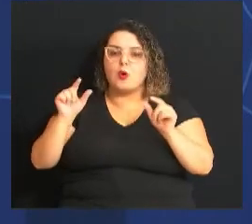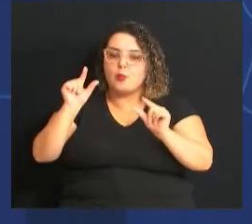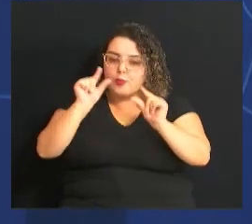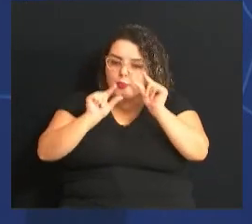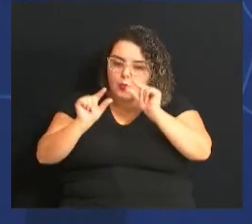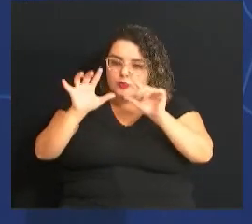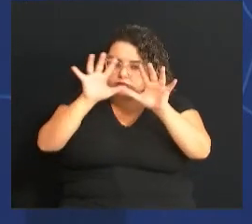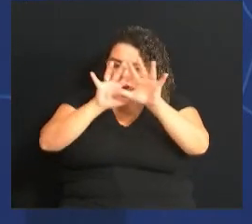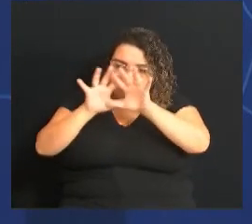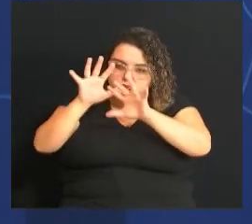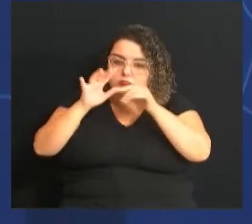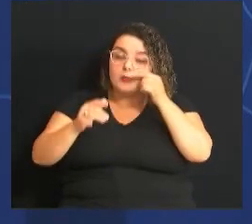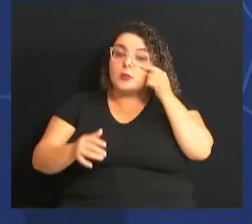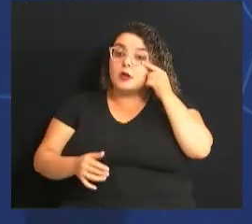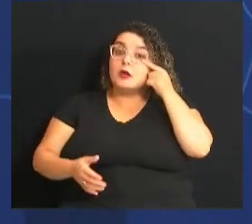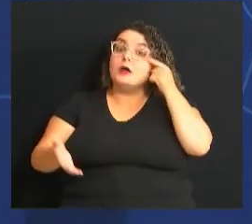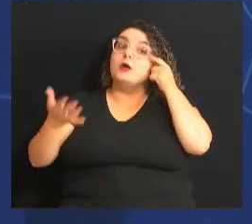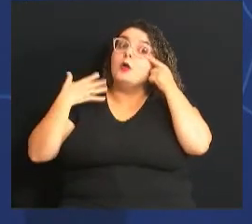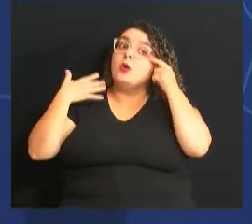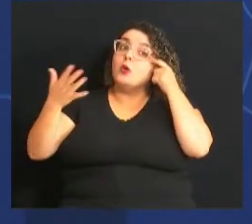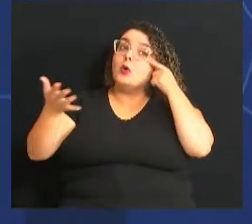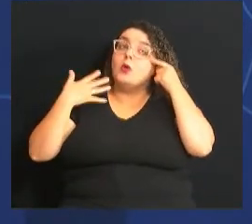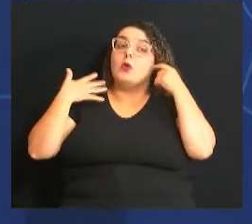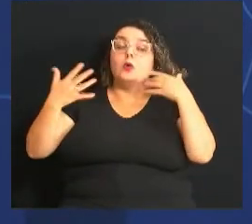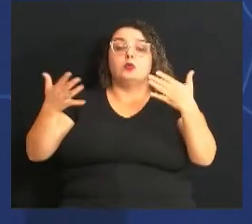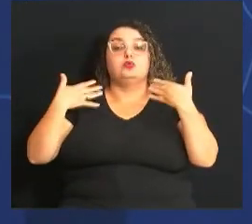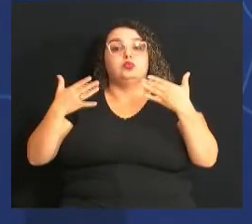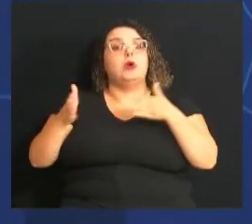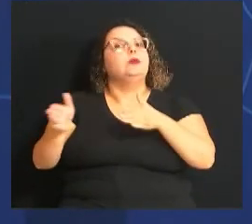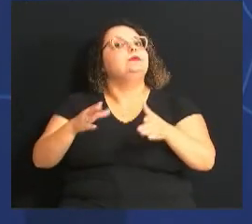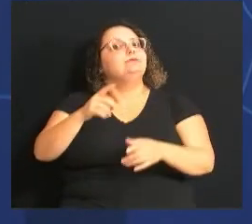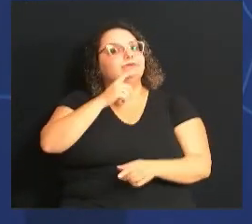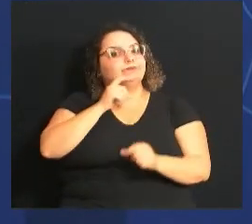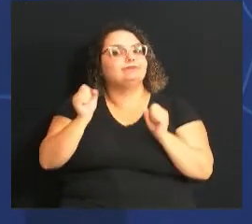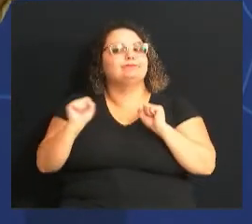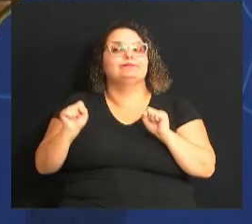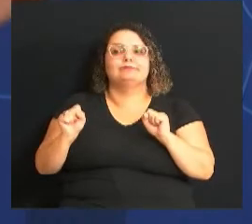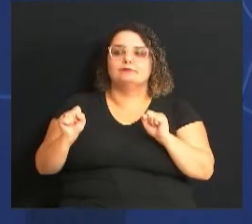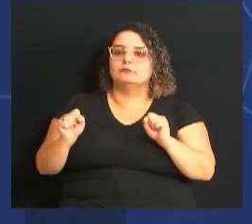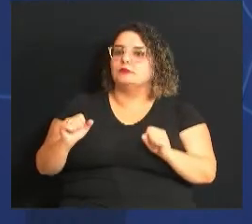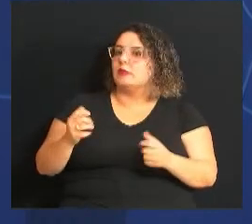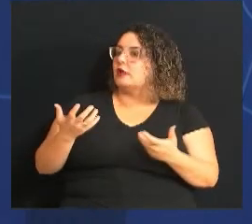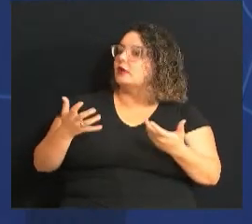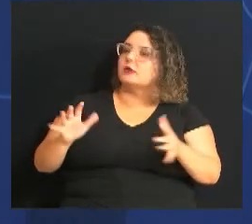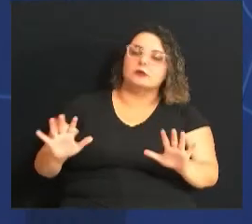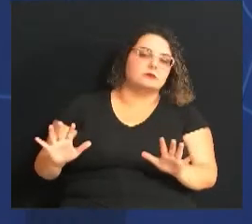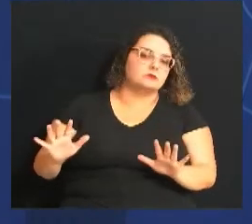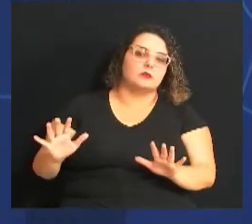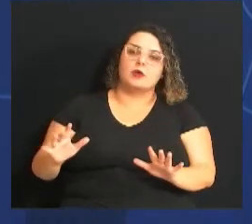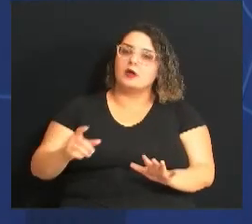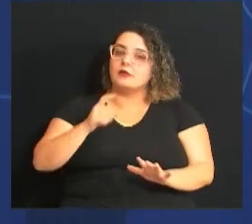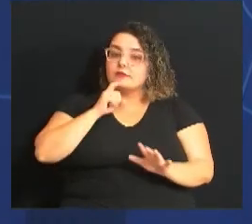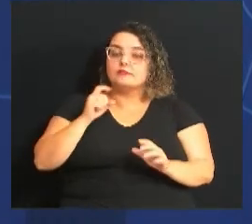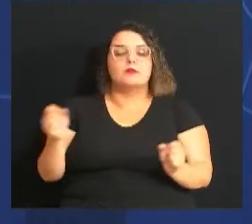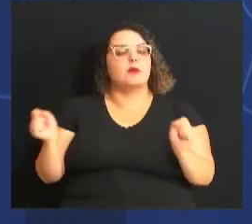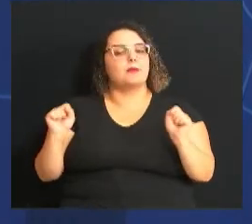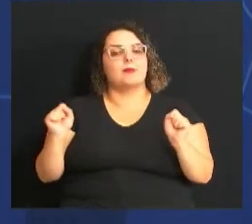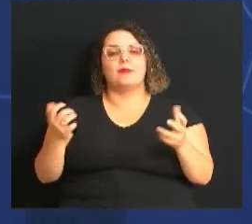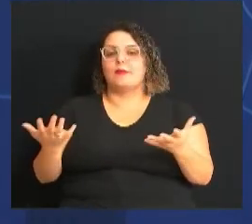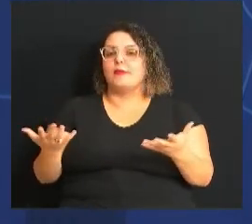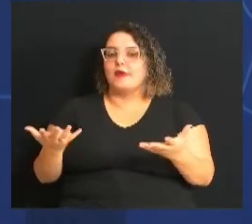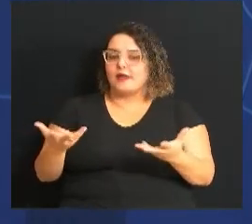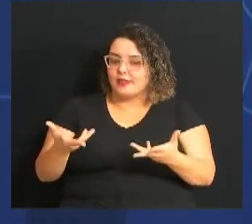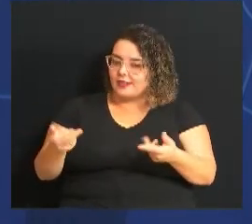nebulosidade e com calor em pleno inverno, hein? Para quem não gosta de frio, isso está sendo aí uma ótima estação,